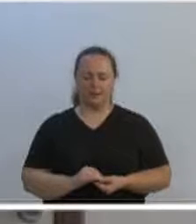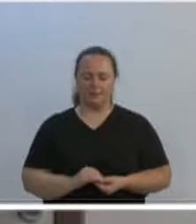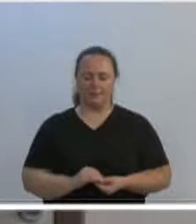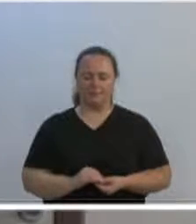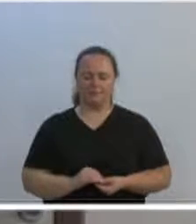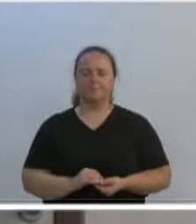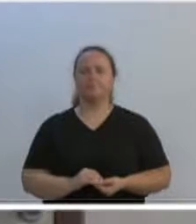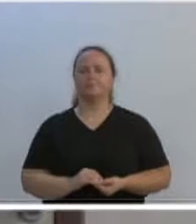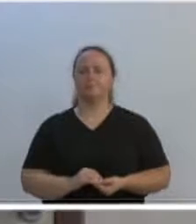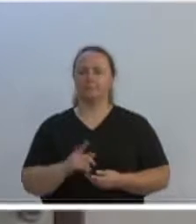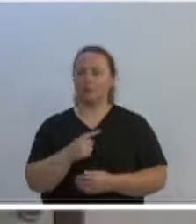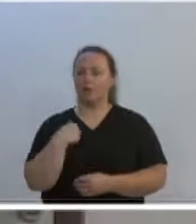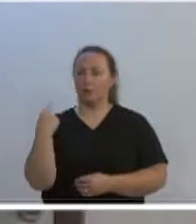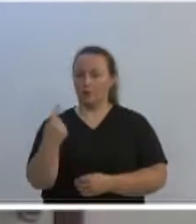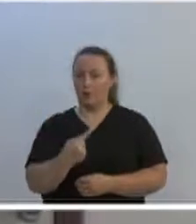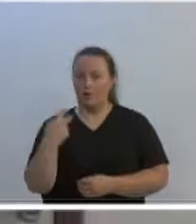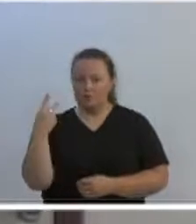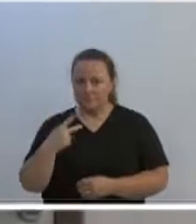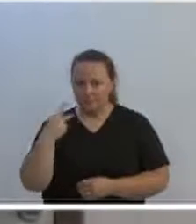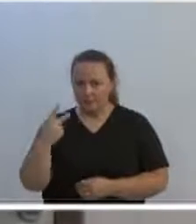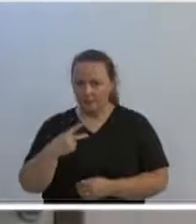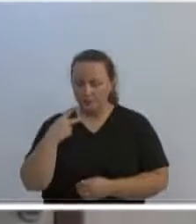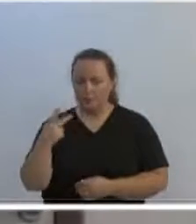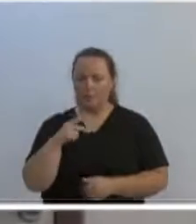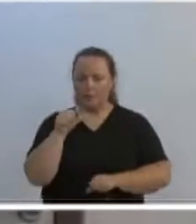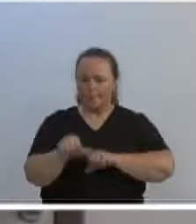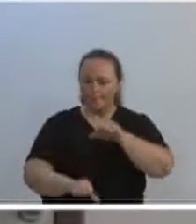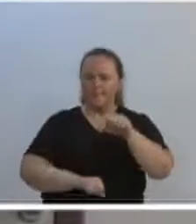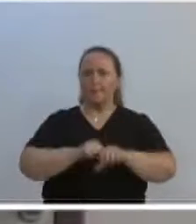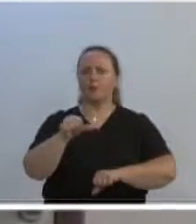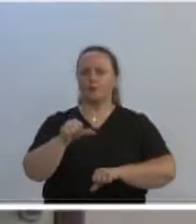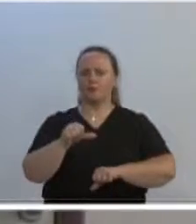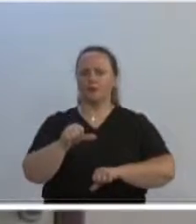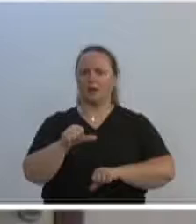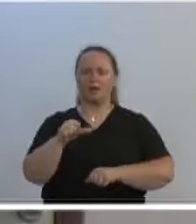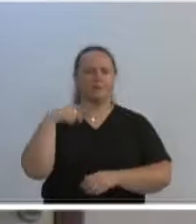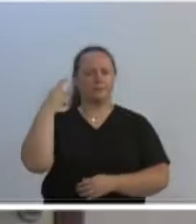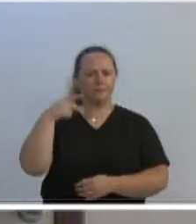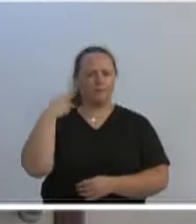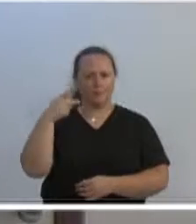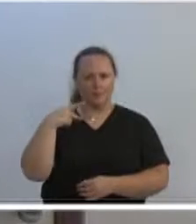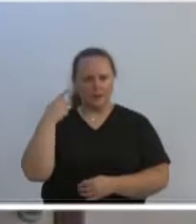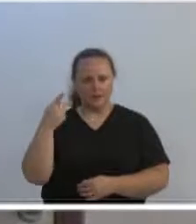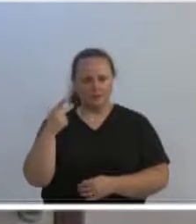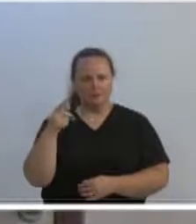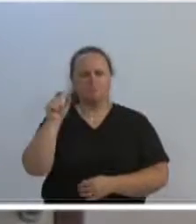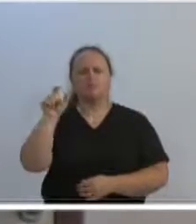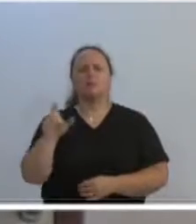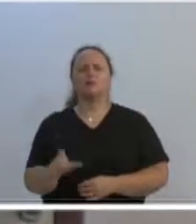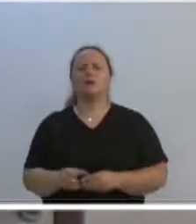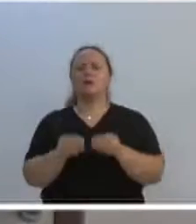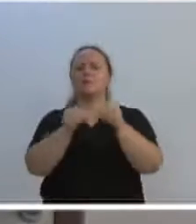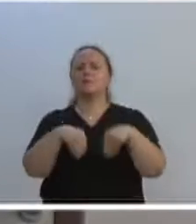nós aqui, vereadores, revertermos essa política praticada pelo município de Blumenau, quem vai ser